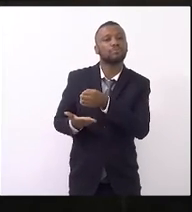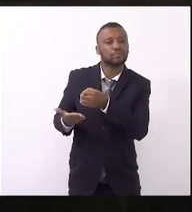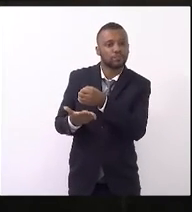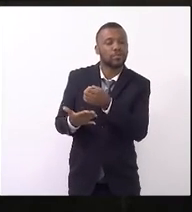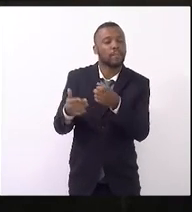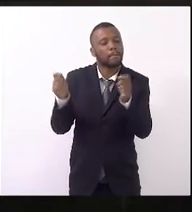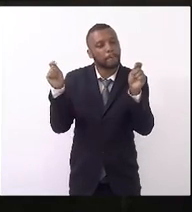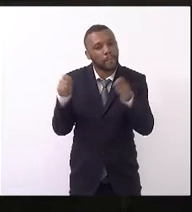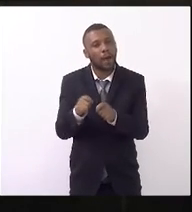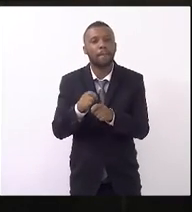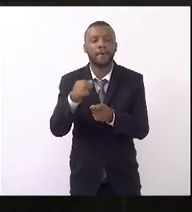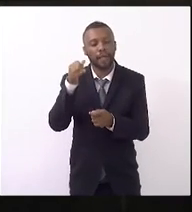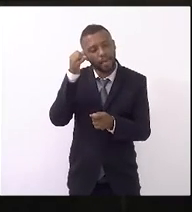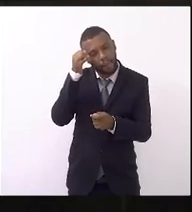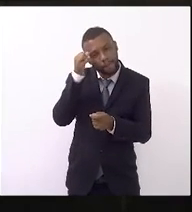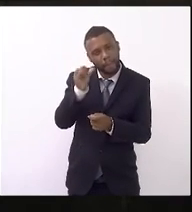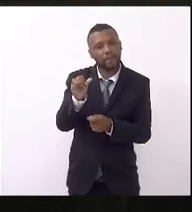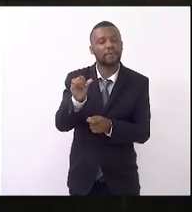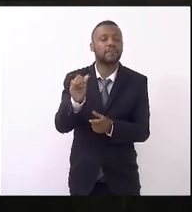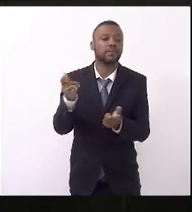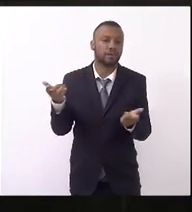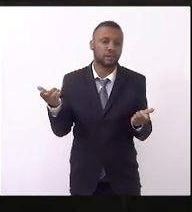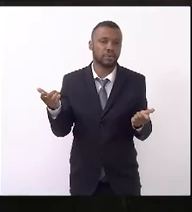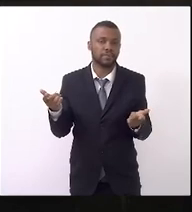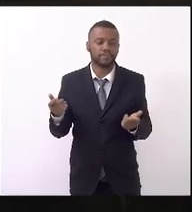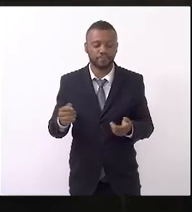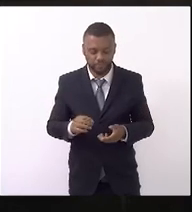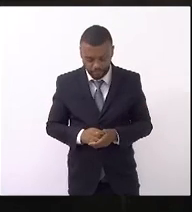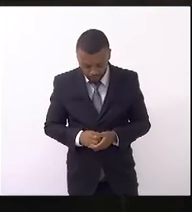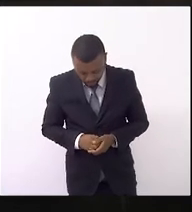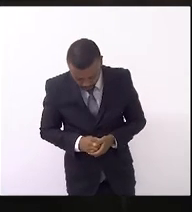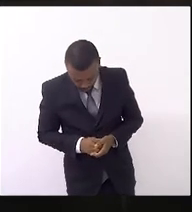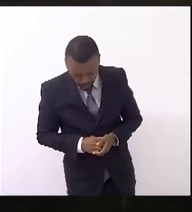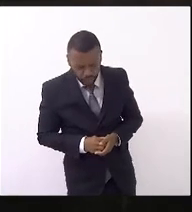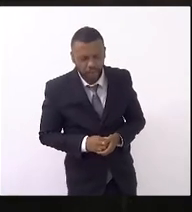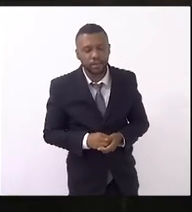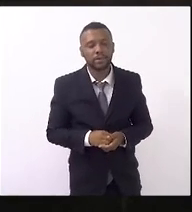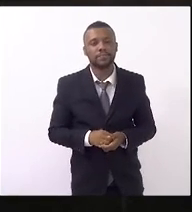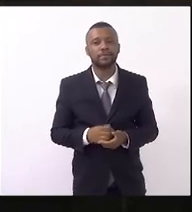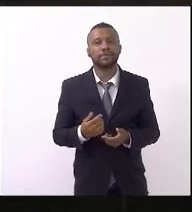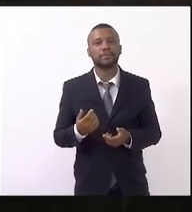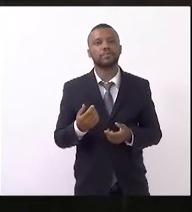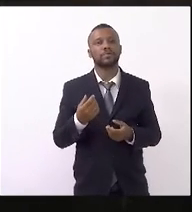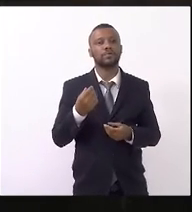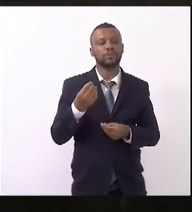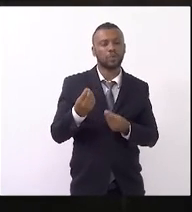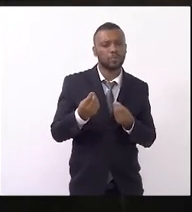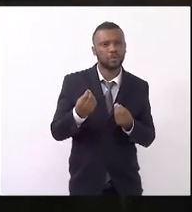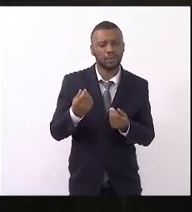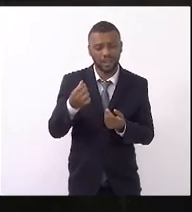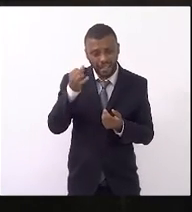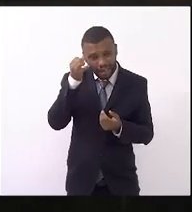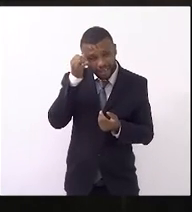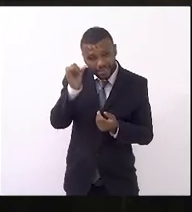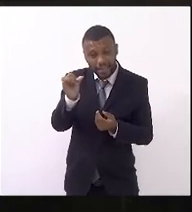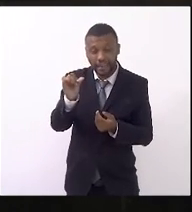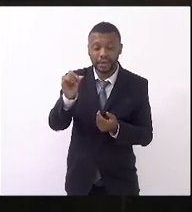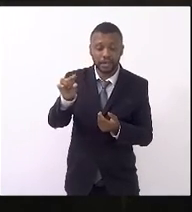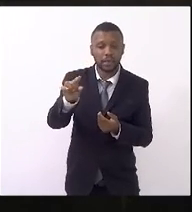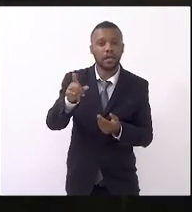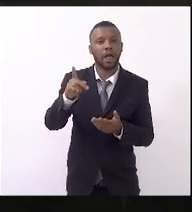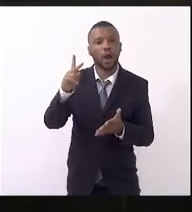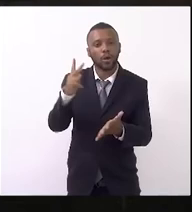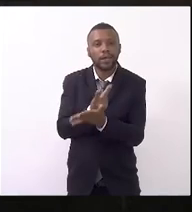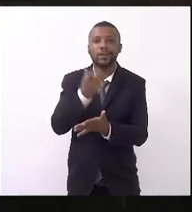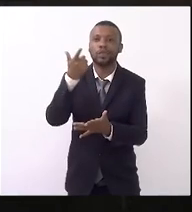prevenir e possam, portanto, evitar de maneira mais duradoura que essas tragédias se repitam, porque